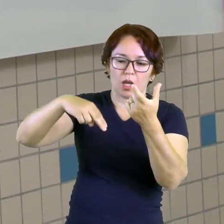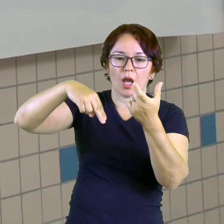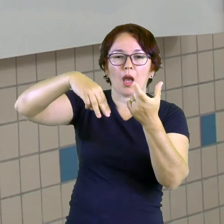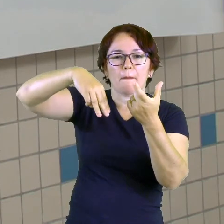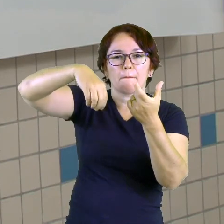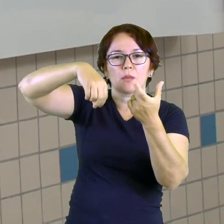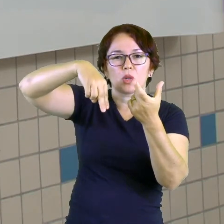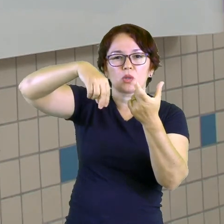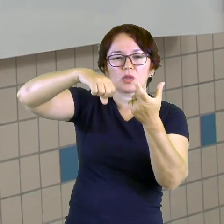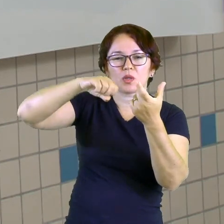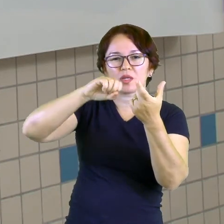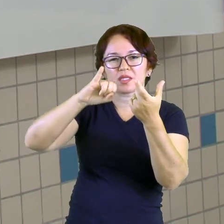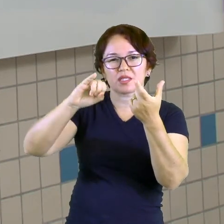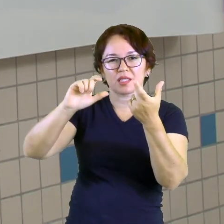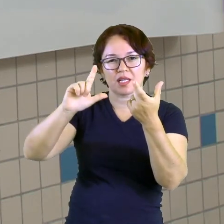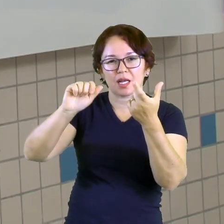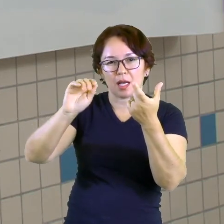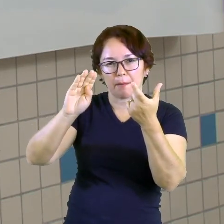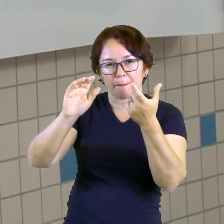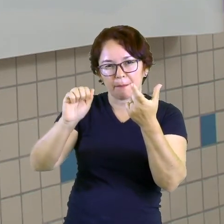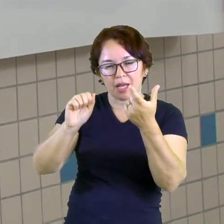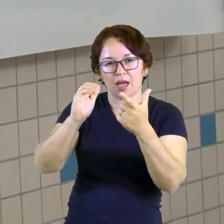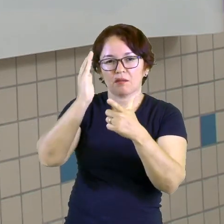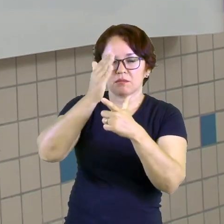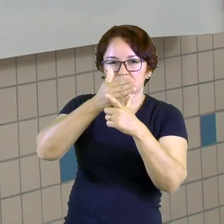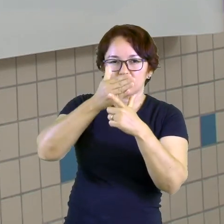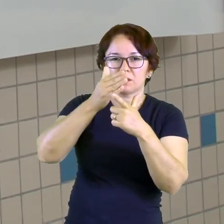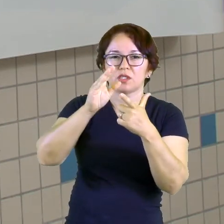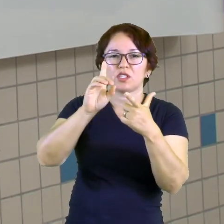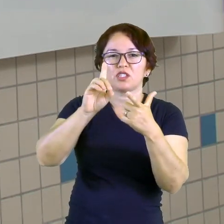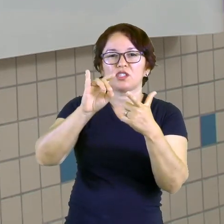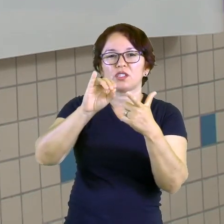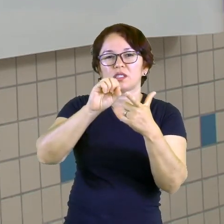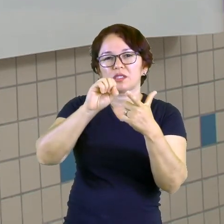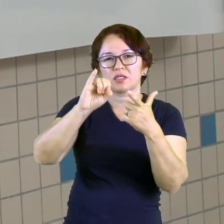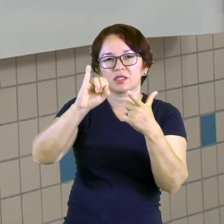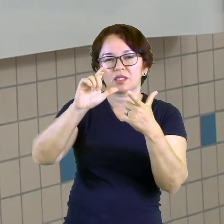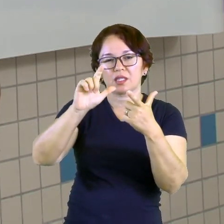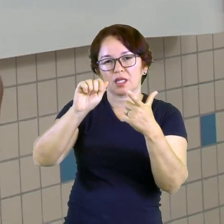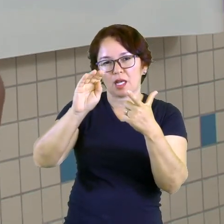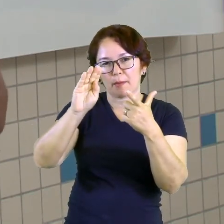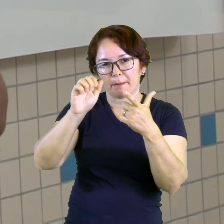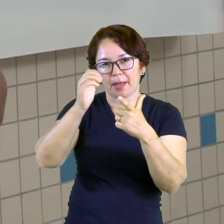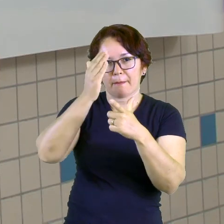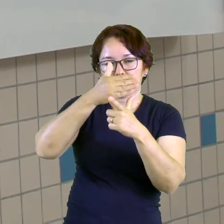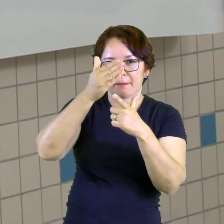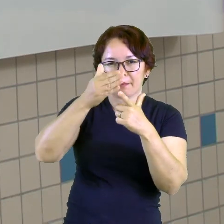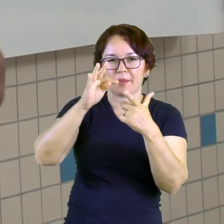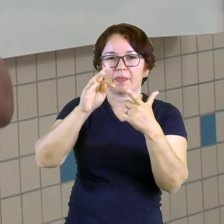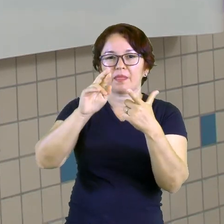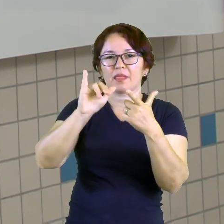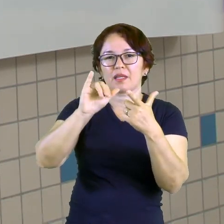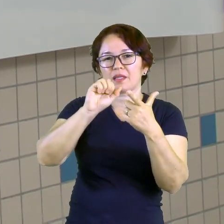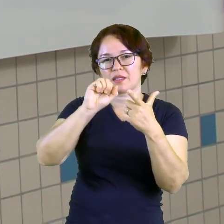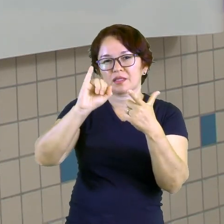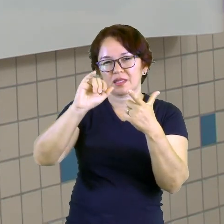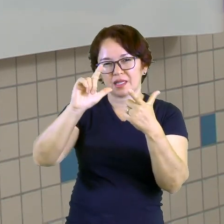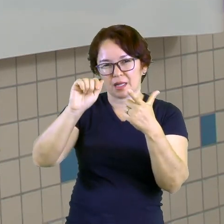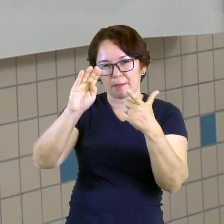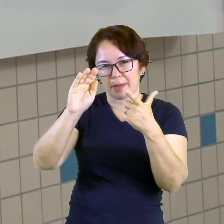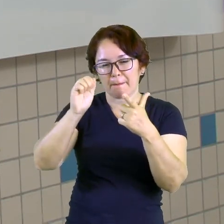monossílaba, dissílaba, trissílaba e polissílaba. Monossílaba, apenas uma